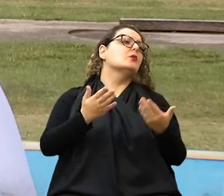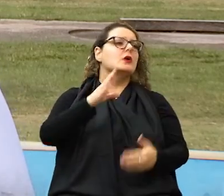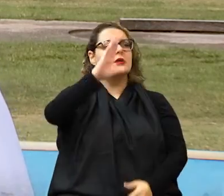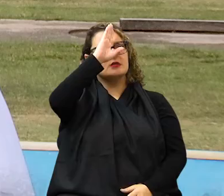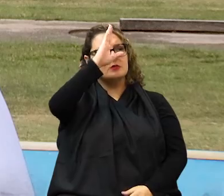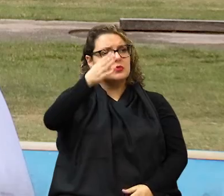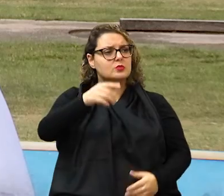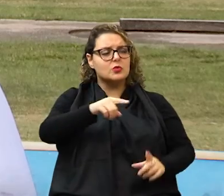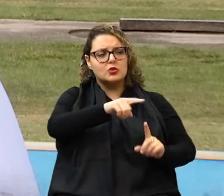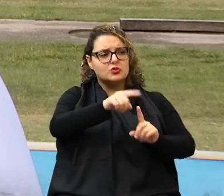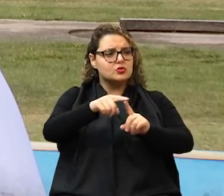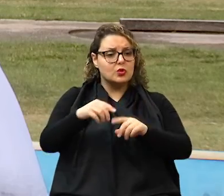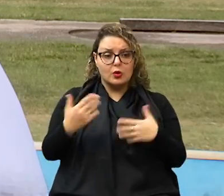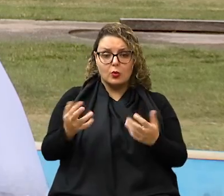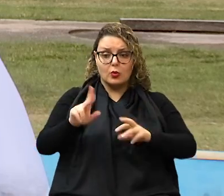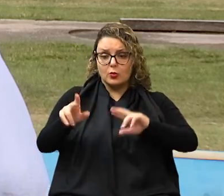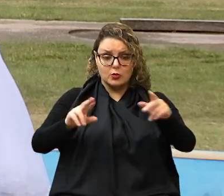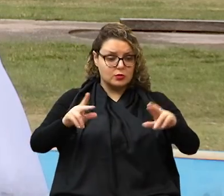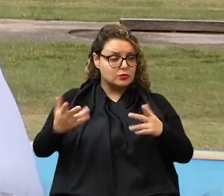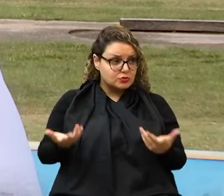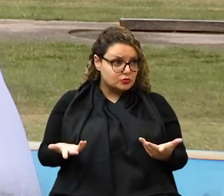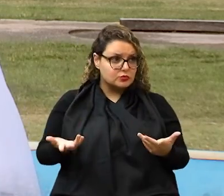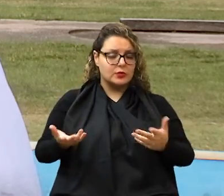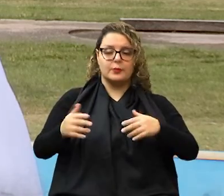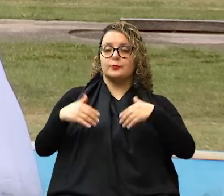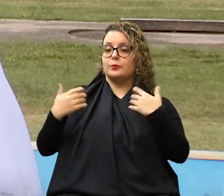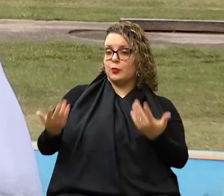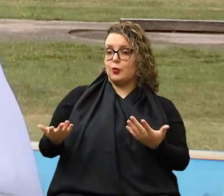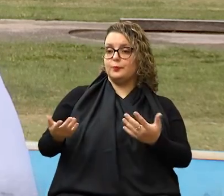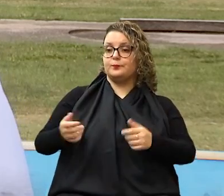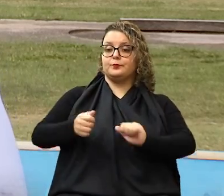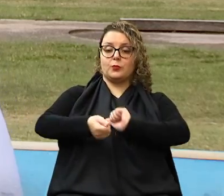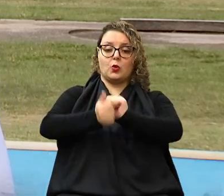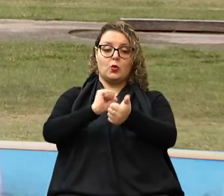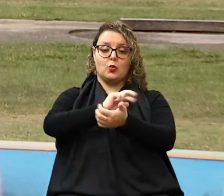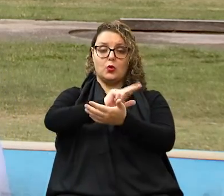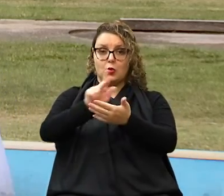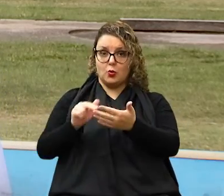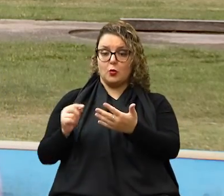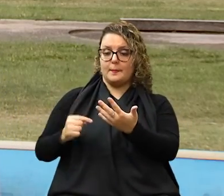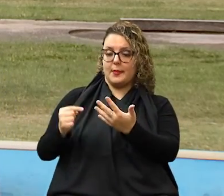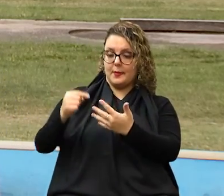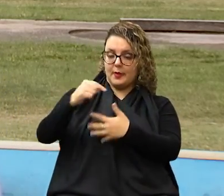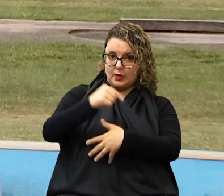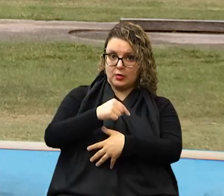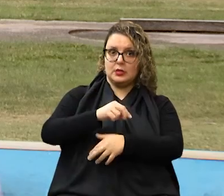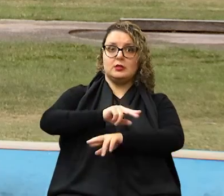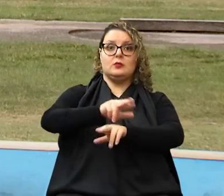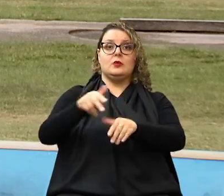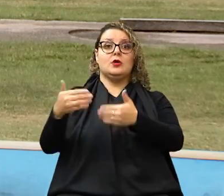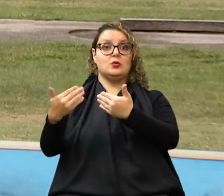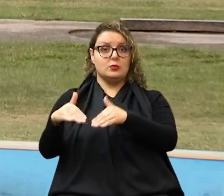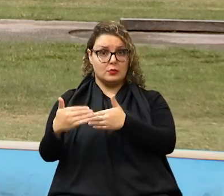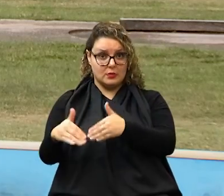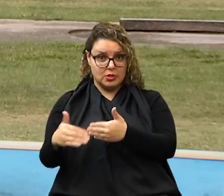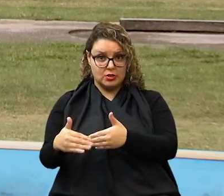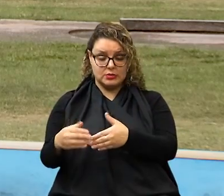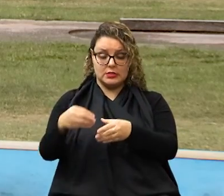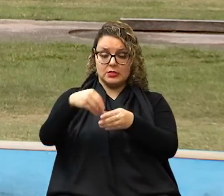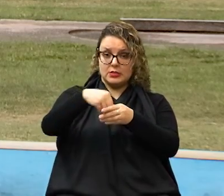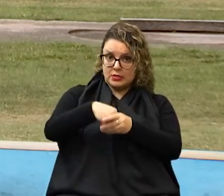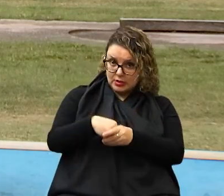quais são as principais modalidades? Qual que é a diferença de uma para outra? O atletismo como modalidade ele possui diversas